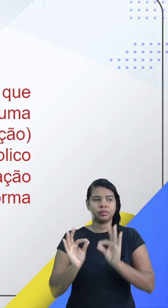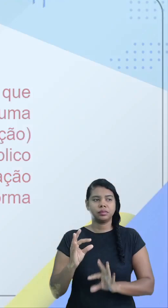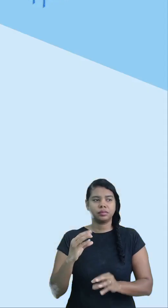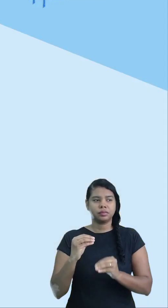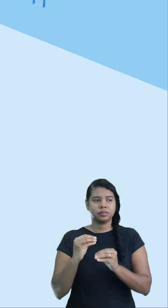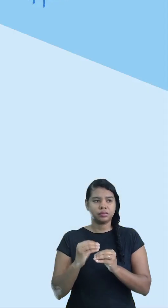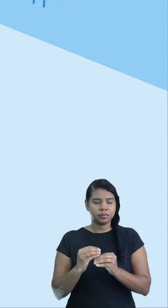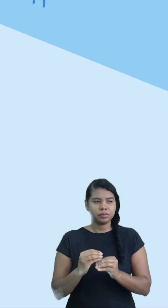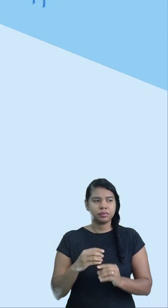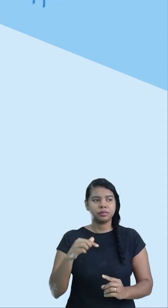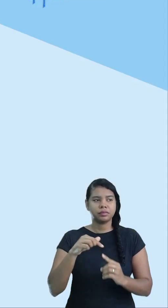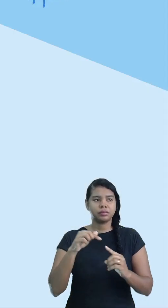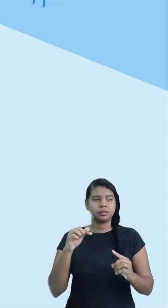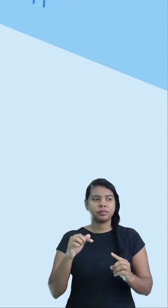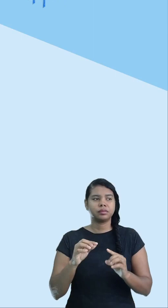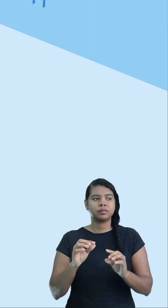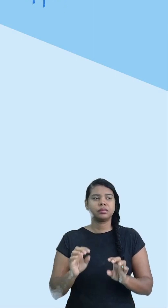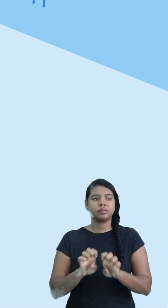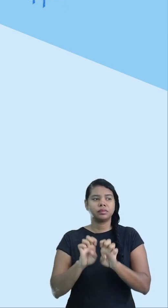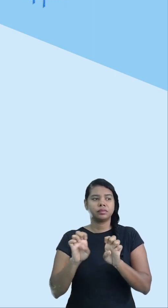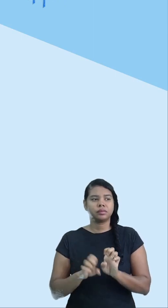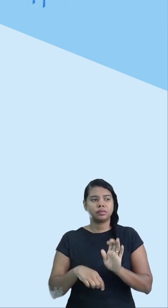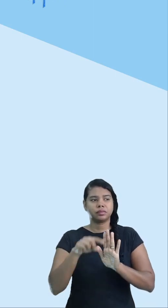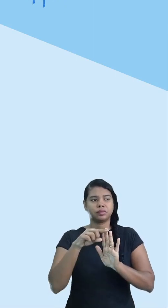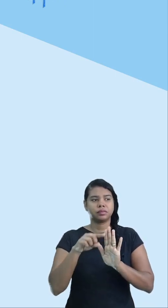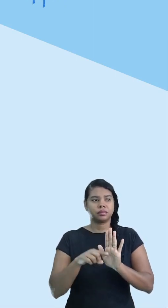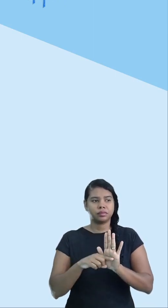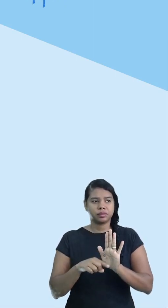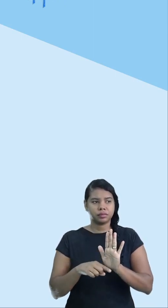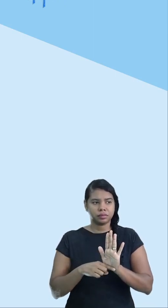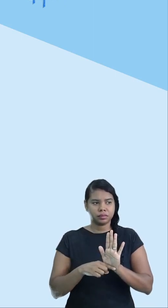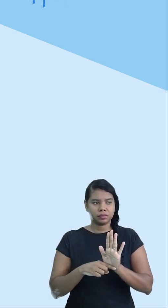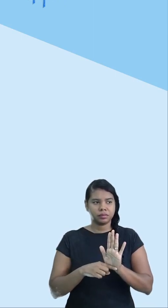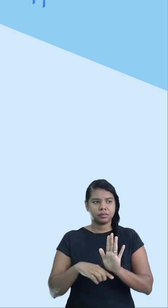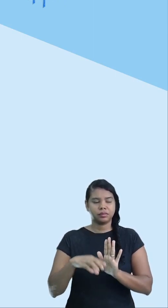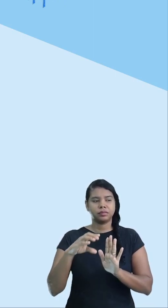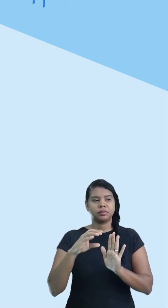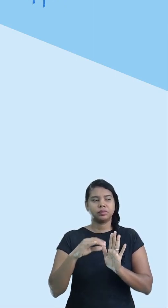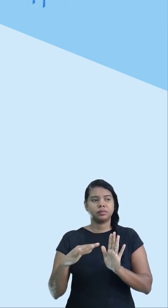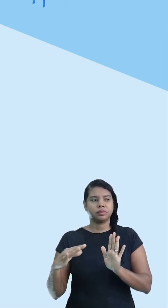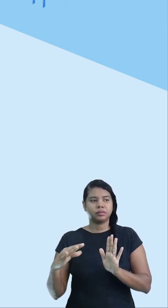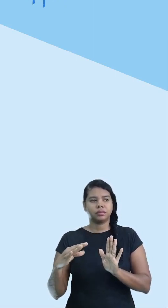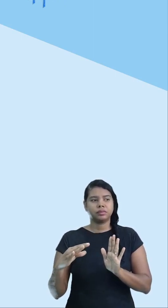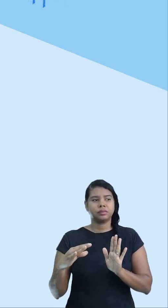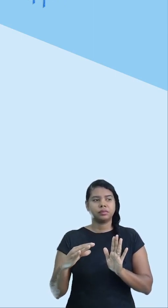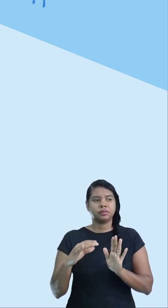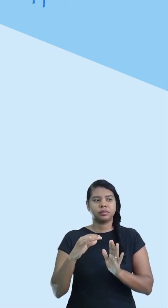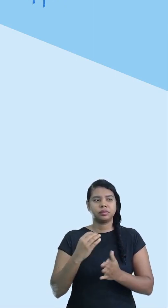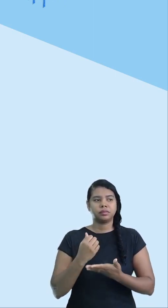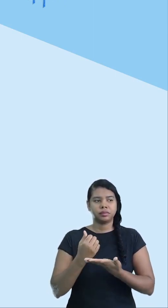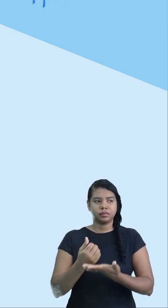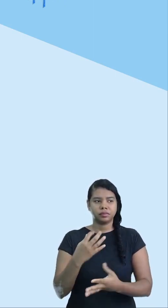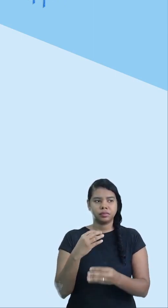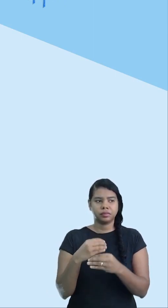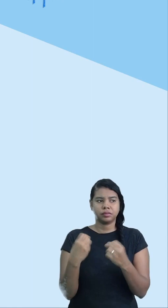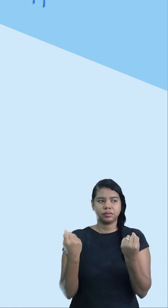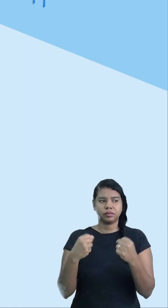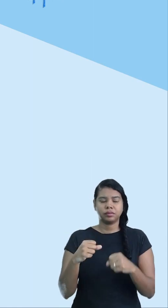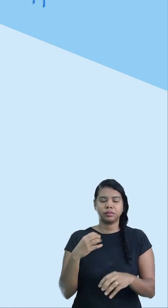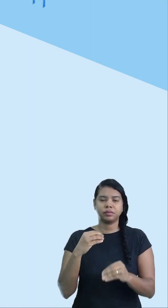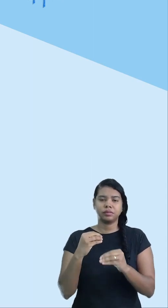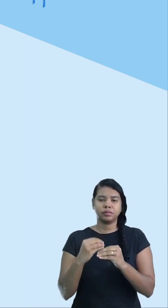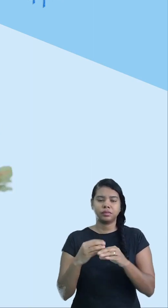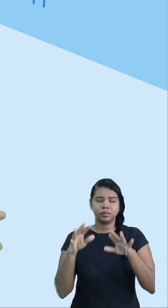ali ligando as ações de classificação e catalogação. Aí essa tríade dá o suporte necessário para que a